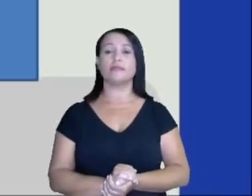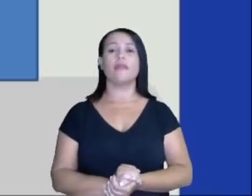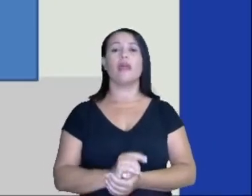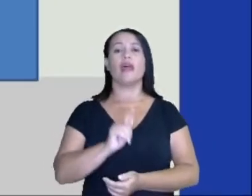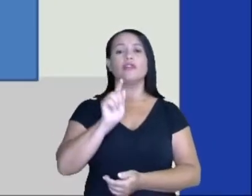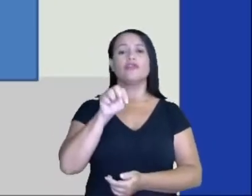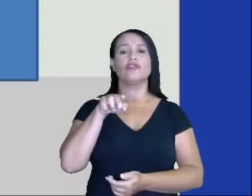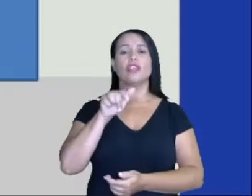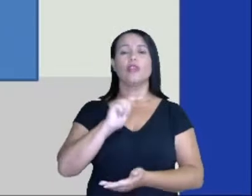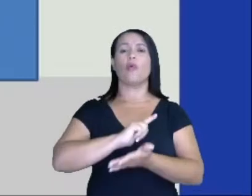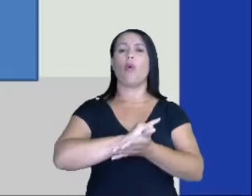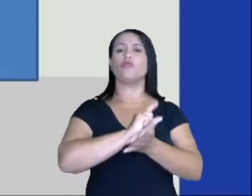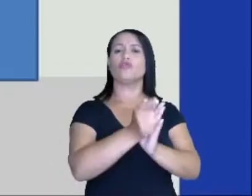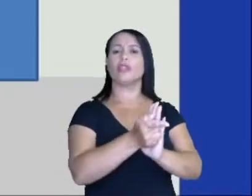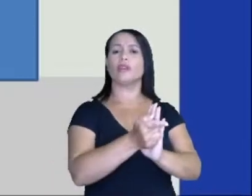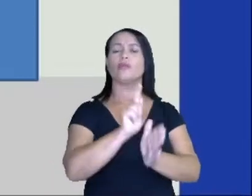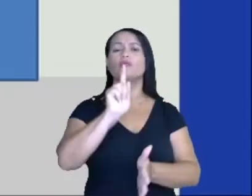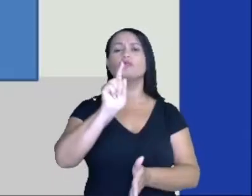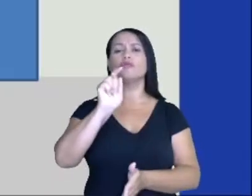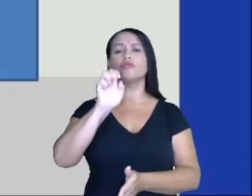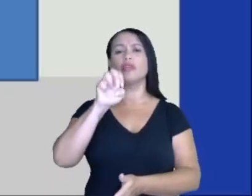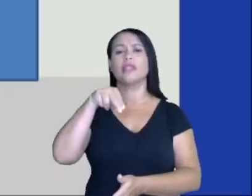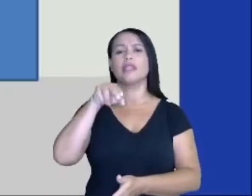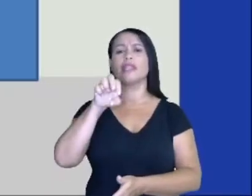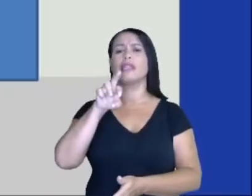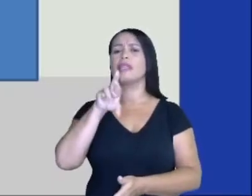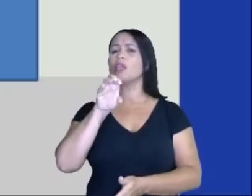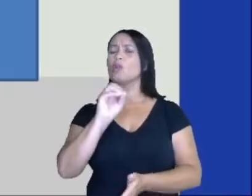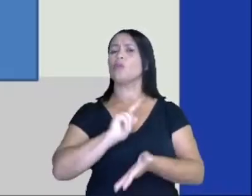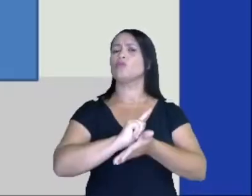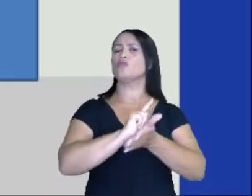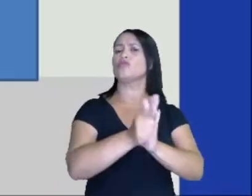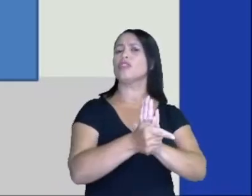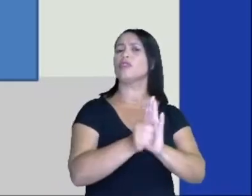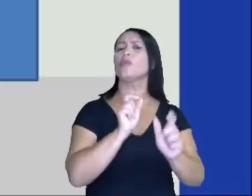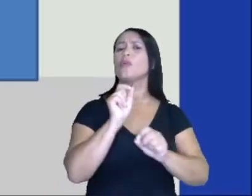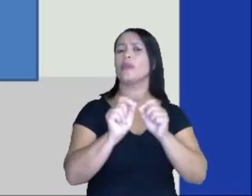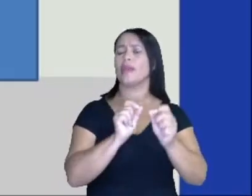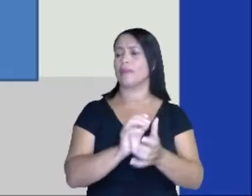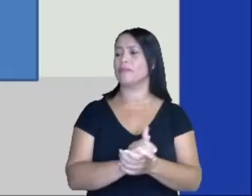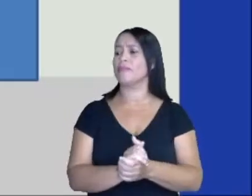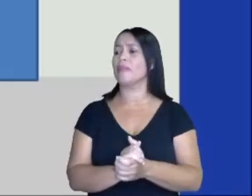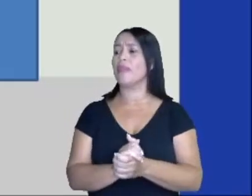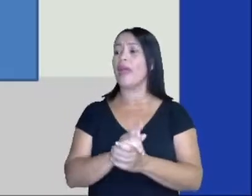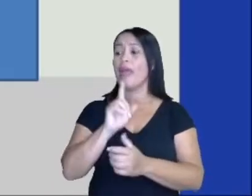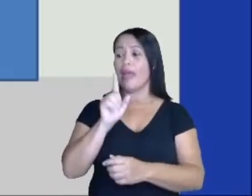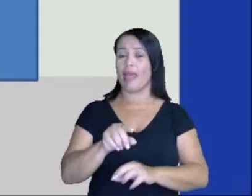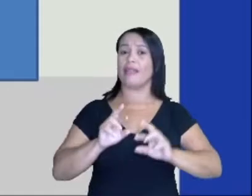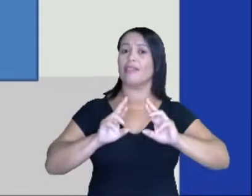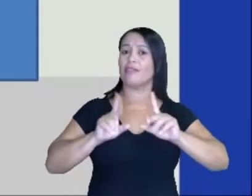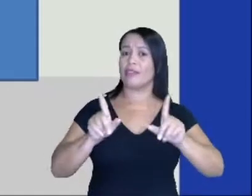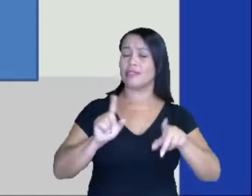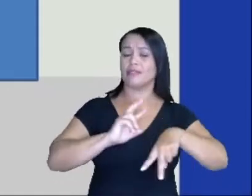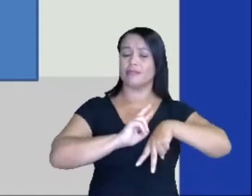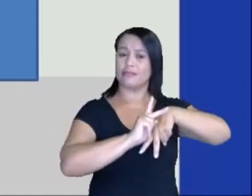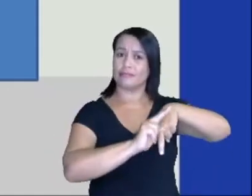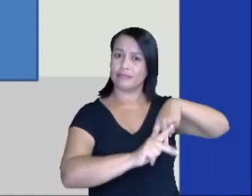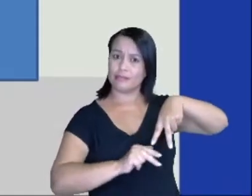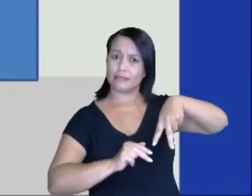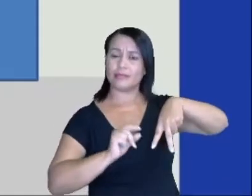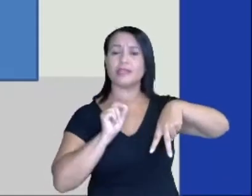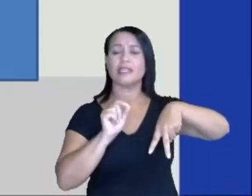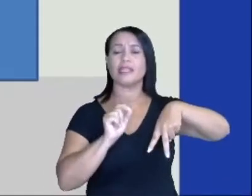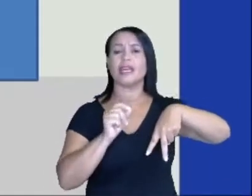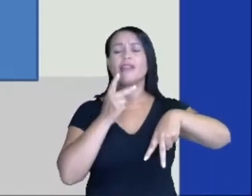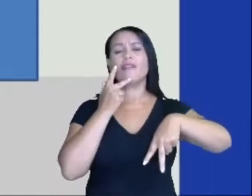Gênero, tá? O que é gênero, tá? Ou seja, é a diferenciação na forma